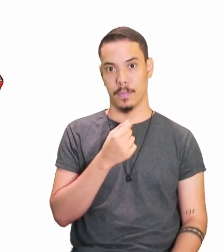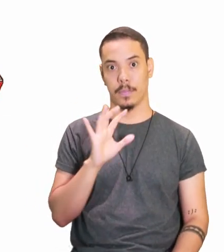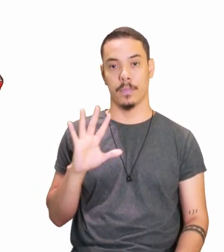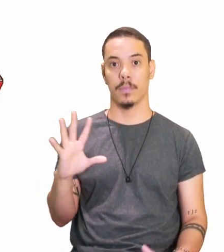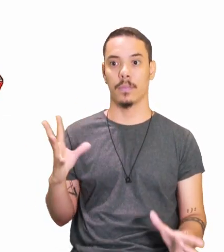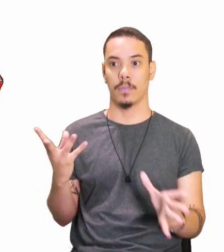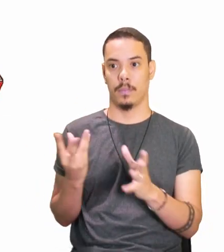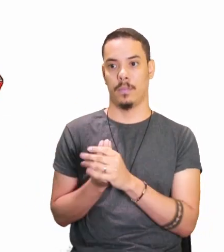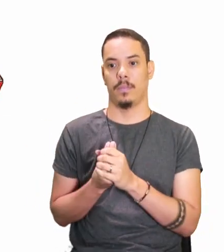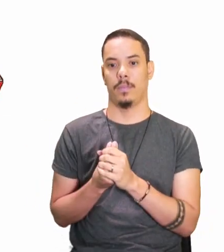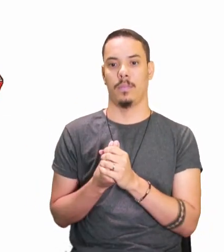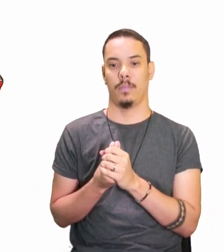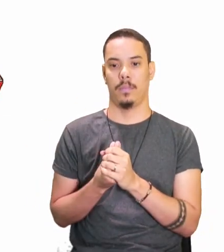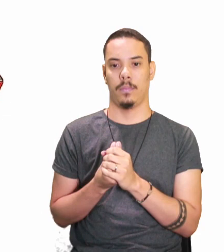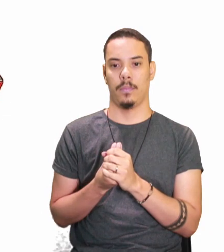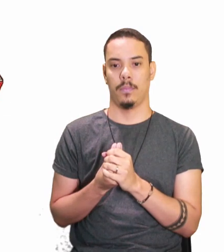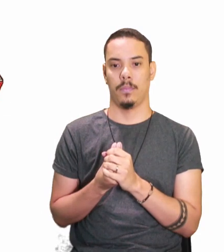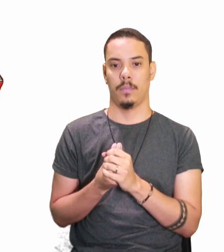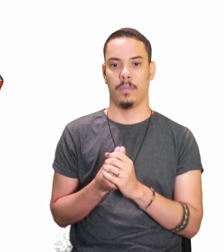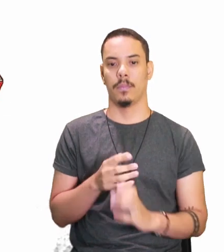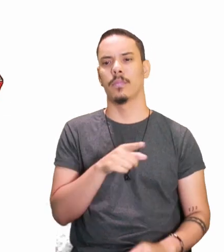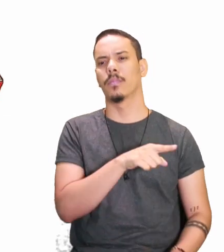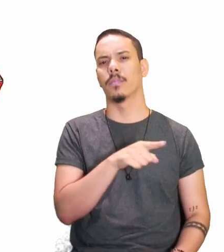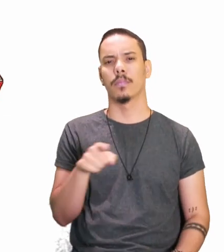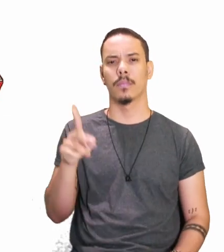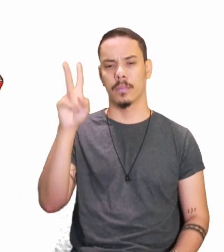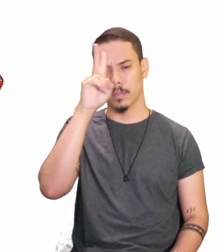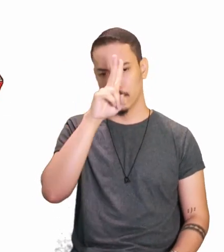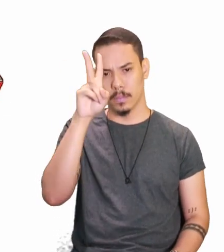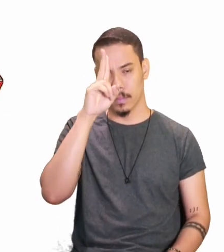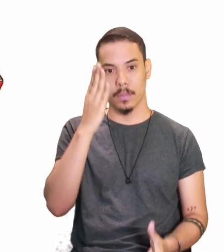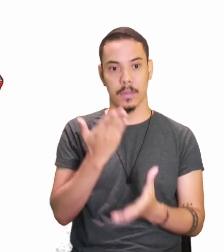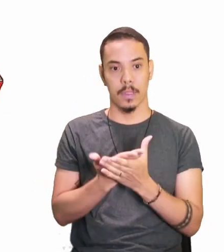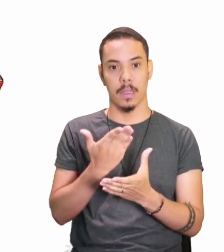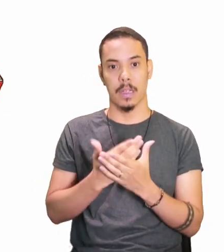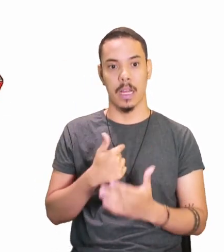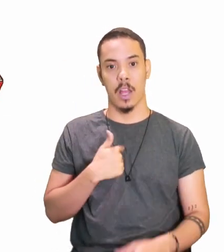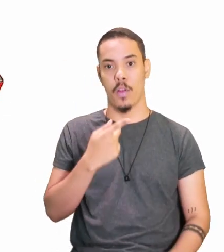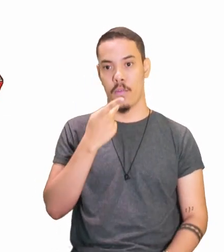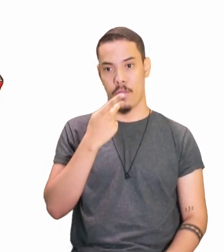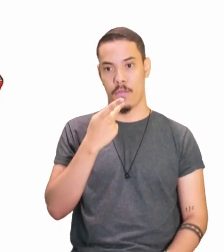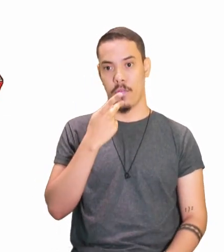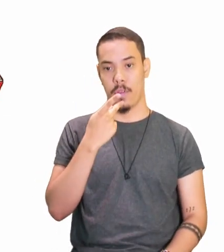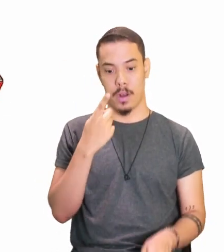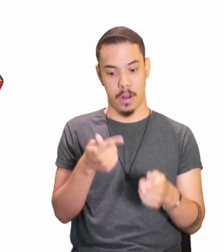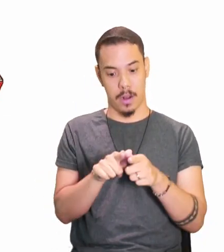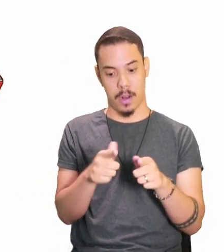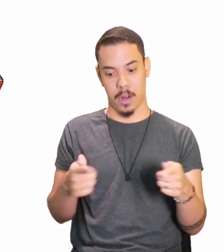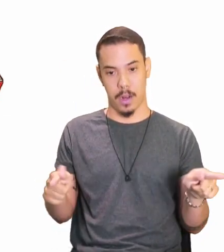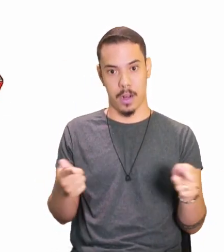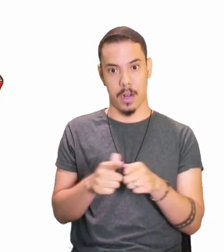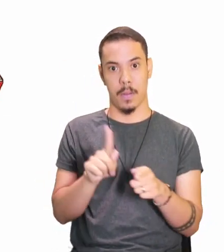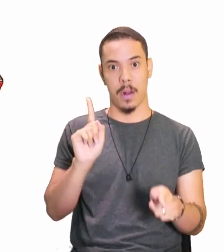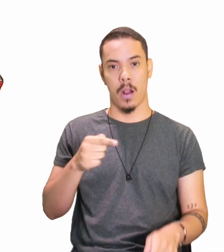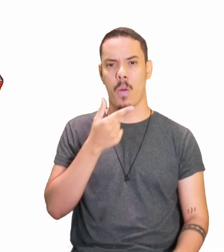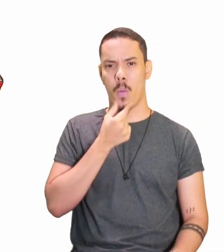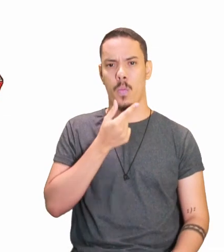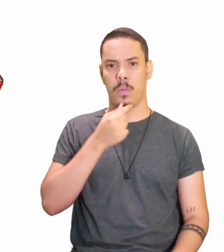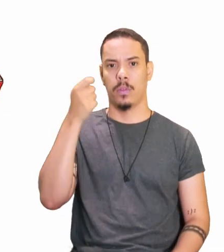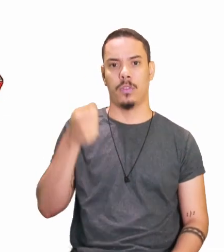plural, já está destacado aqui. Você vai lembrar da nossa aula que eu falei aqui que até a gramática é